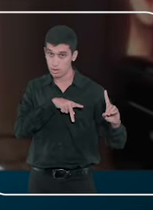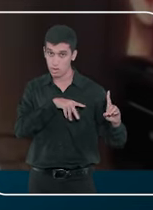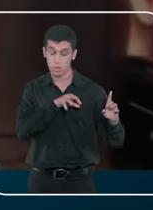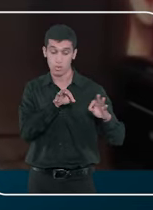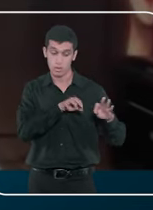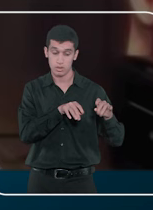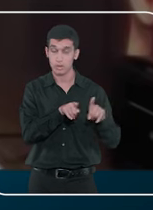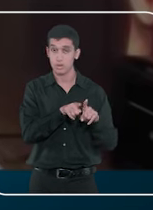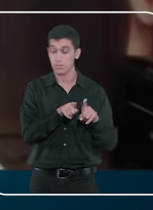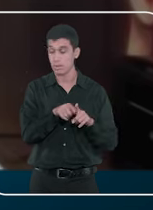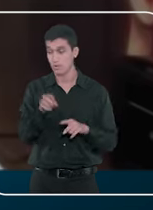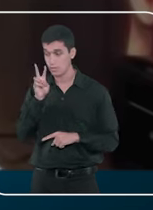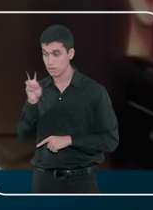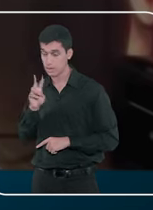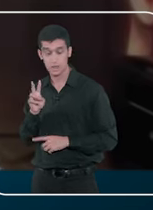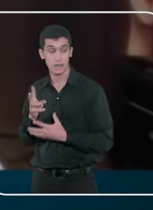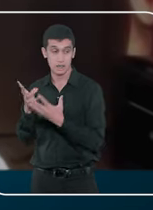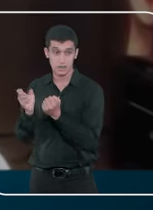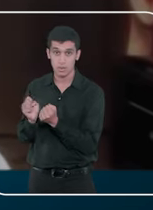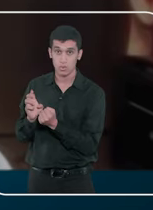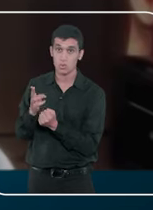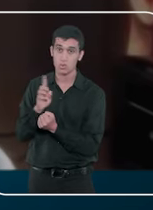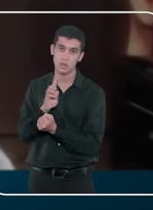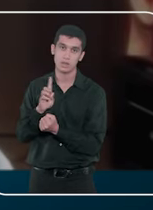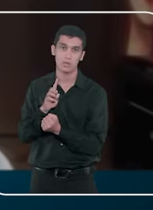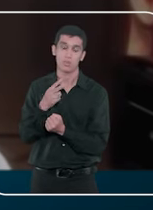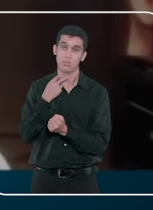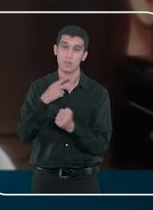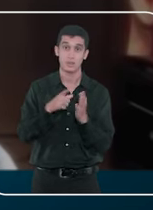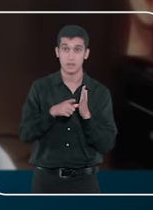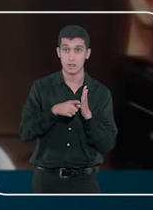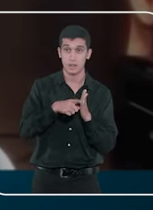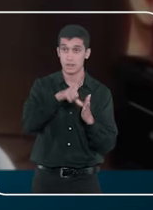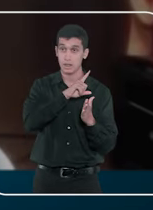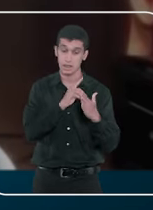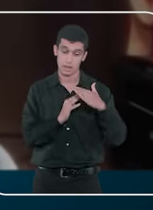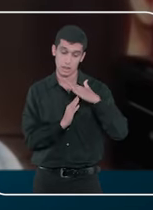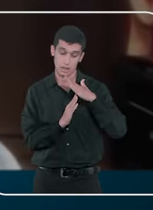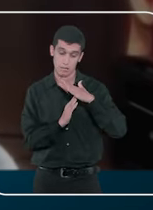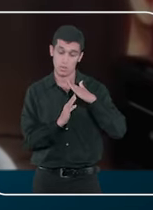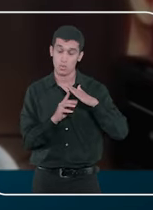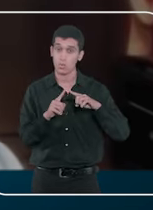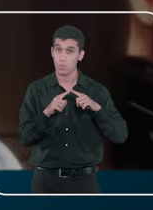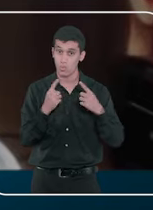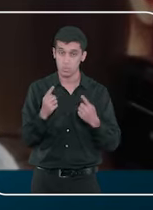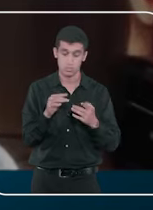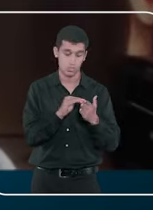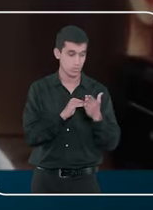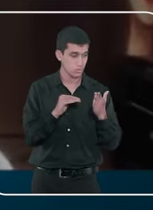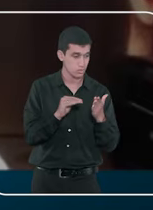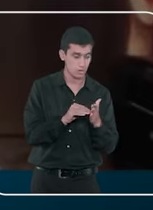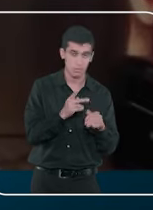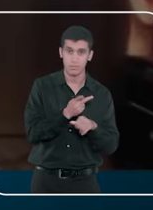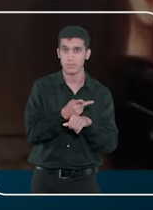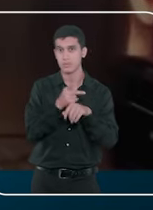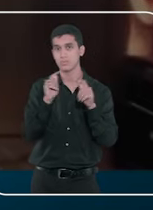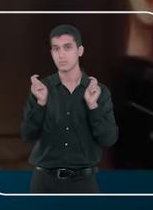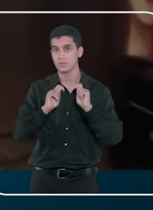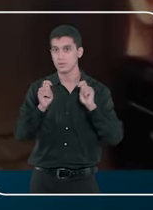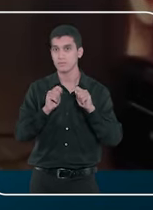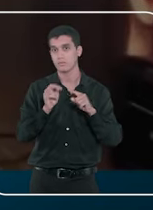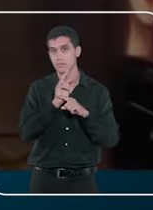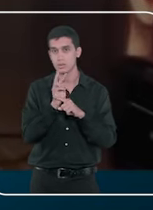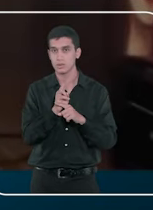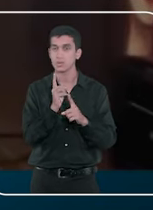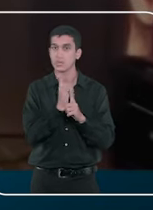celebrante, também não irá de logo antecipar o limite ou todos os prêmios possíveis, a